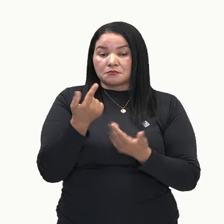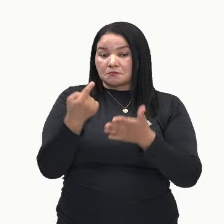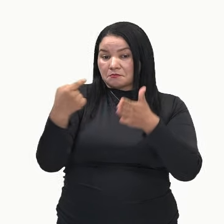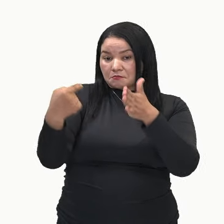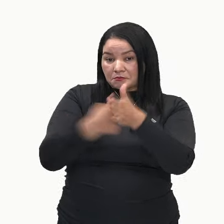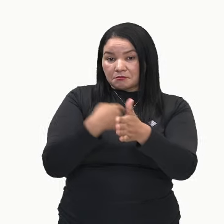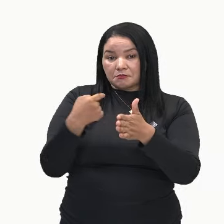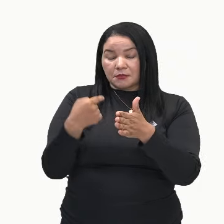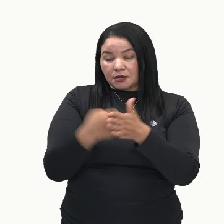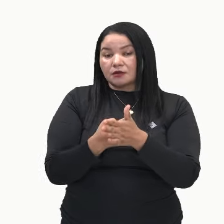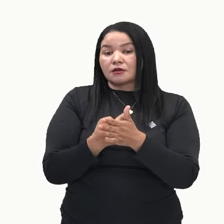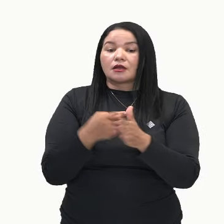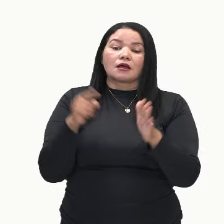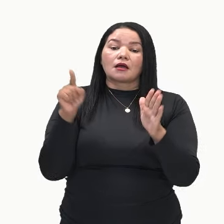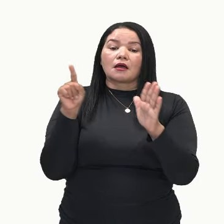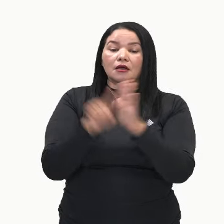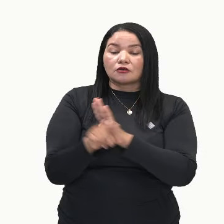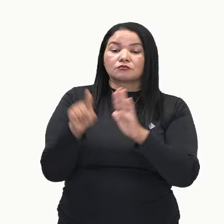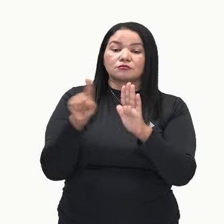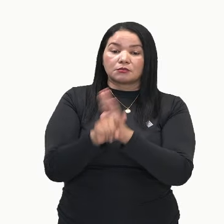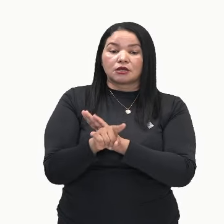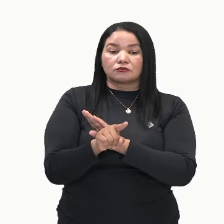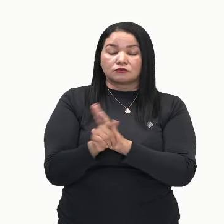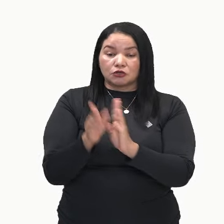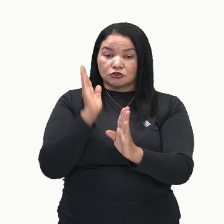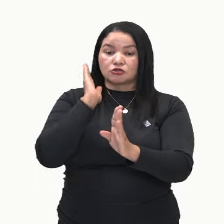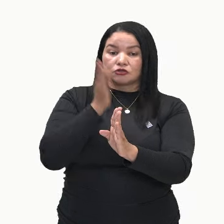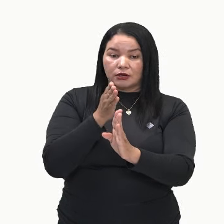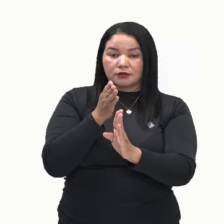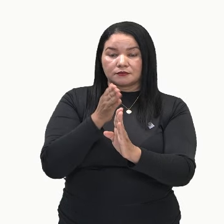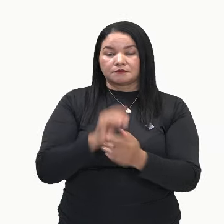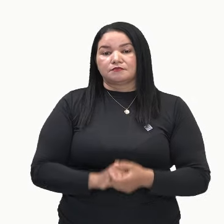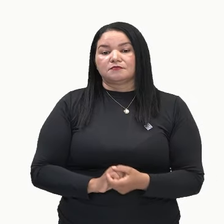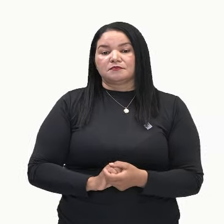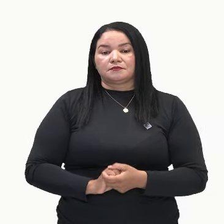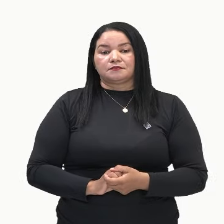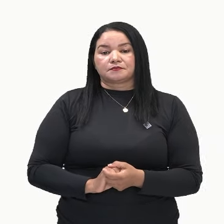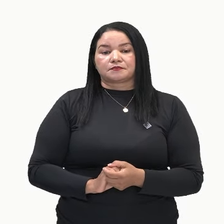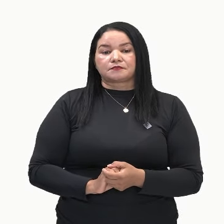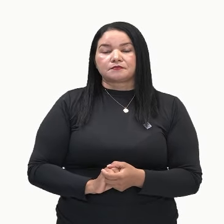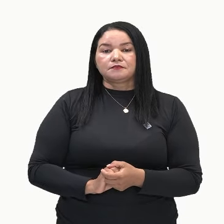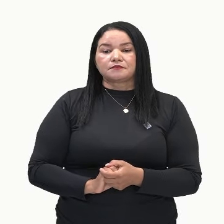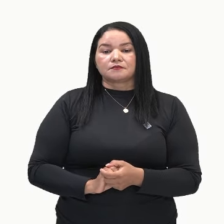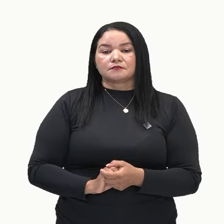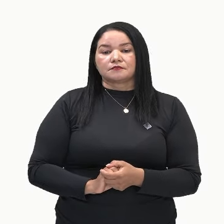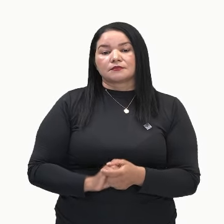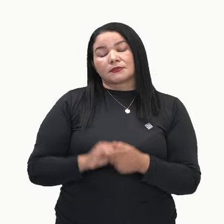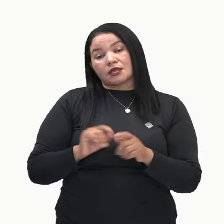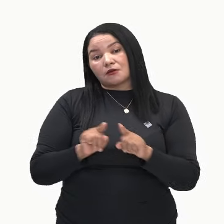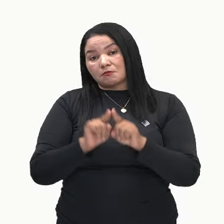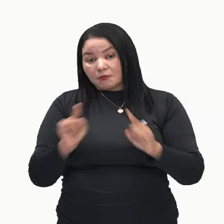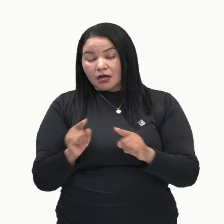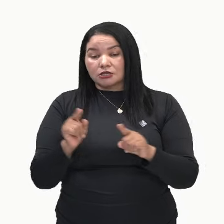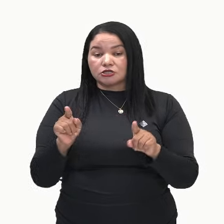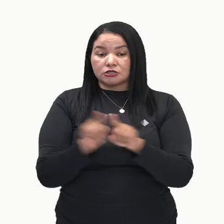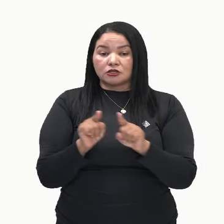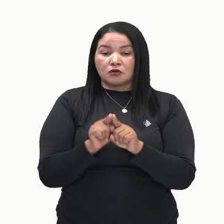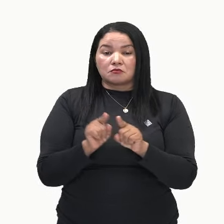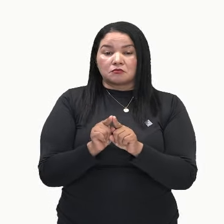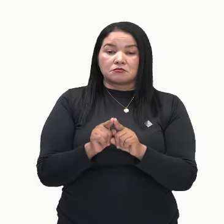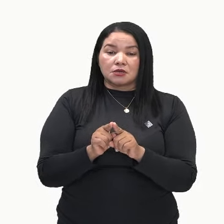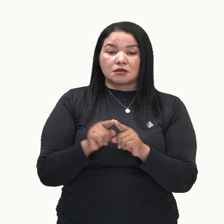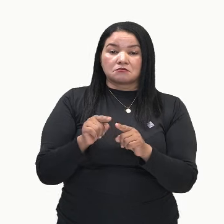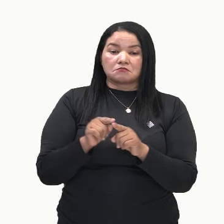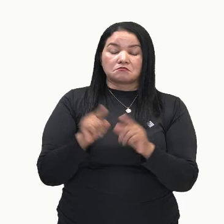de forma direta, né? Utilizando o meu ponto de interrogação. Mas olha só, eu também posso fazer essa pergunta sem precisar do ponto de